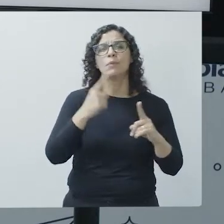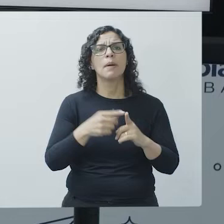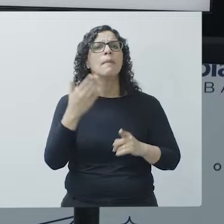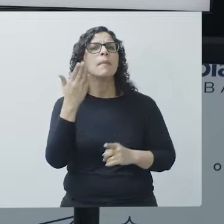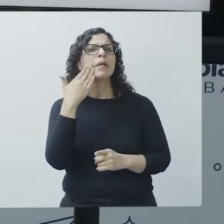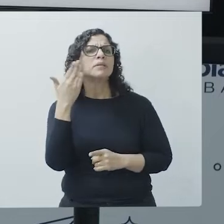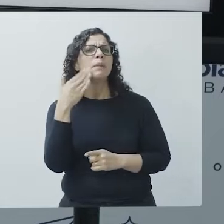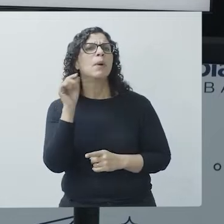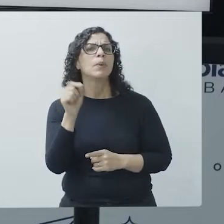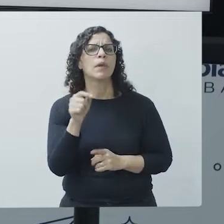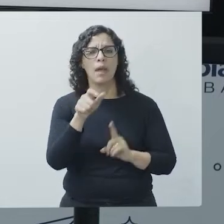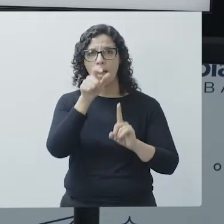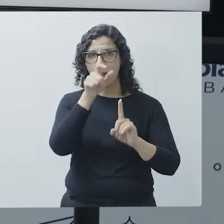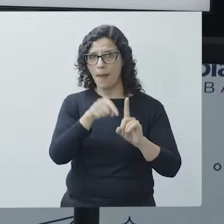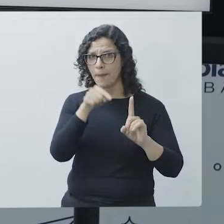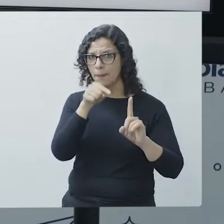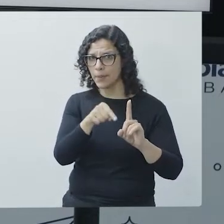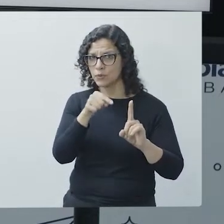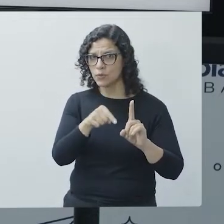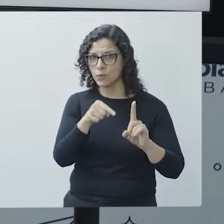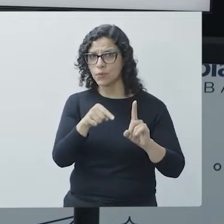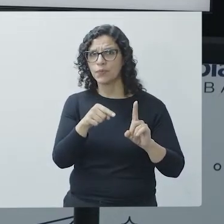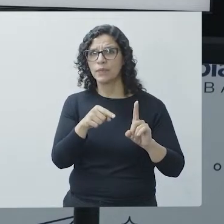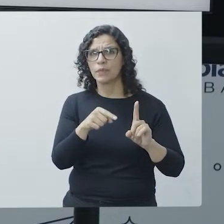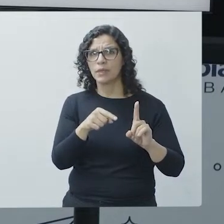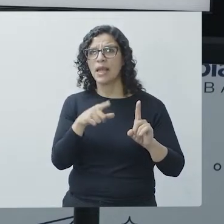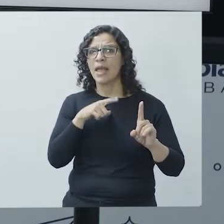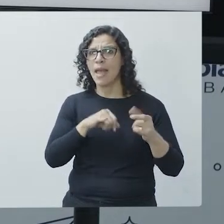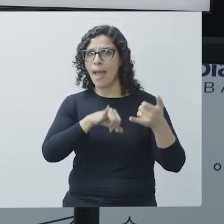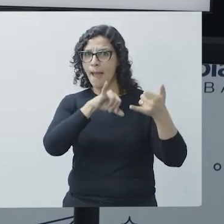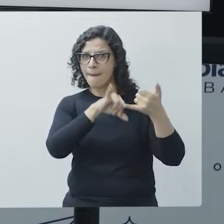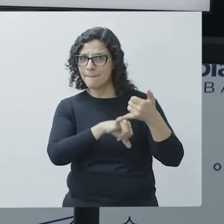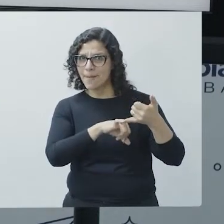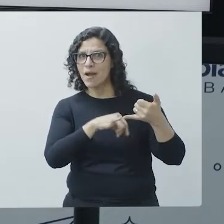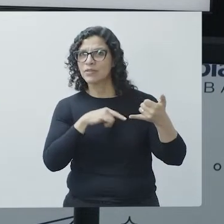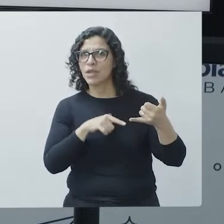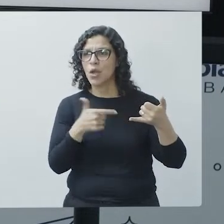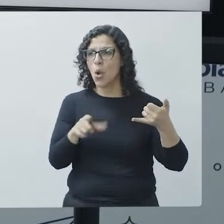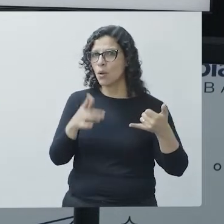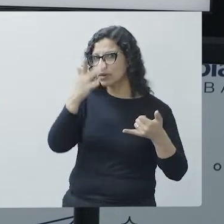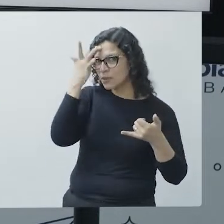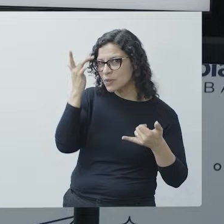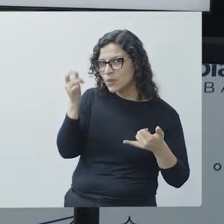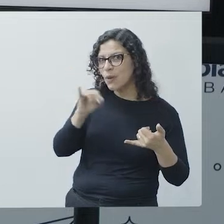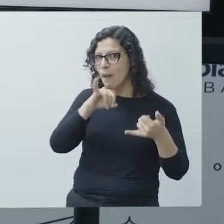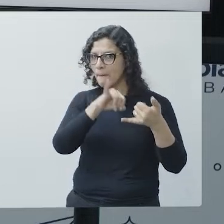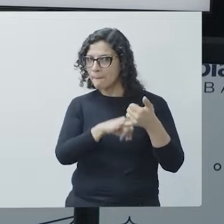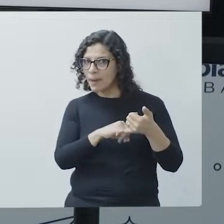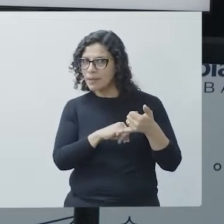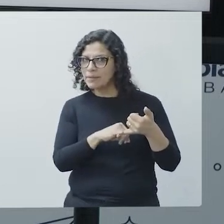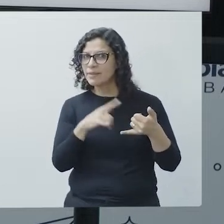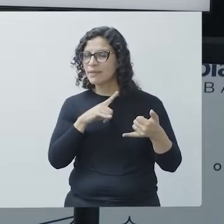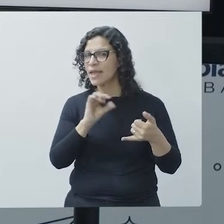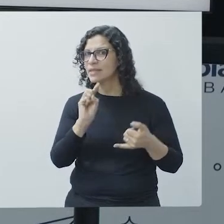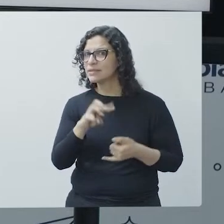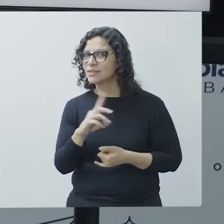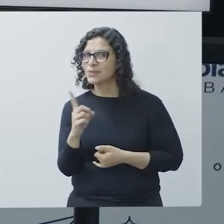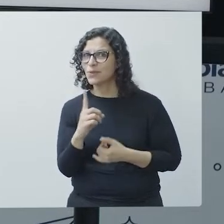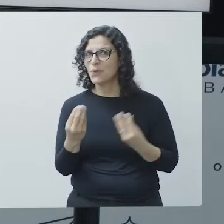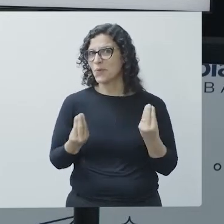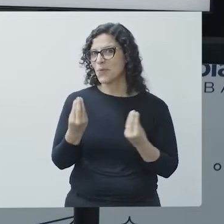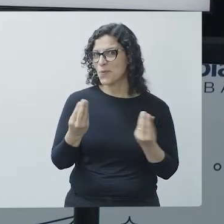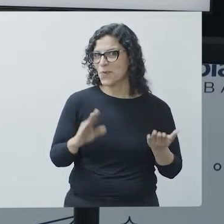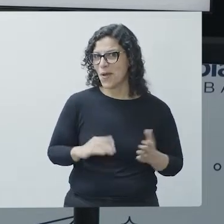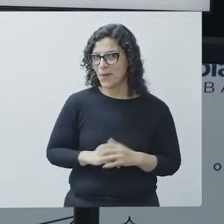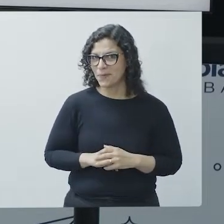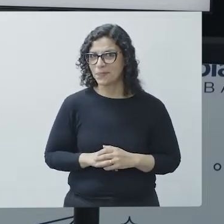saber se a personagem da obra traiu ou não o outro personagem. Existe aí essa grande